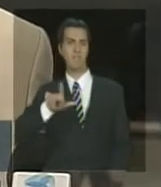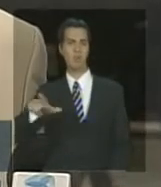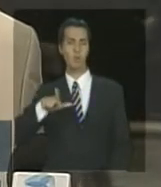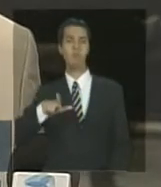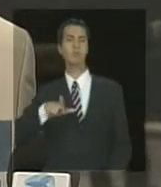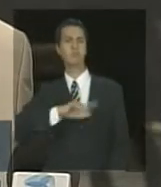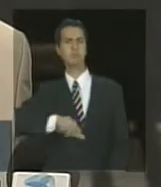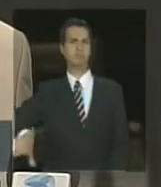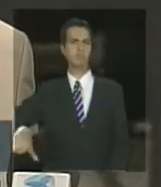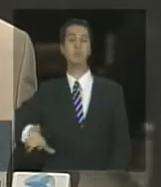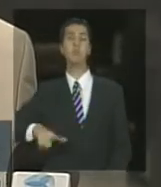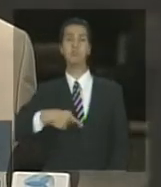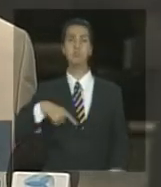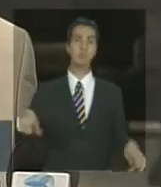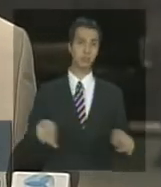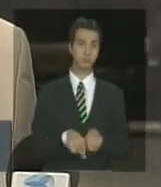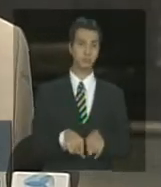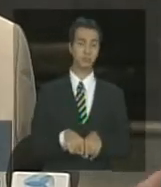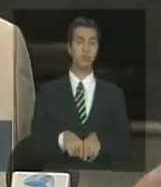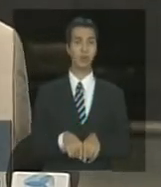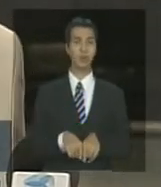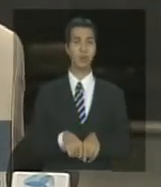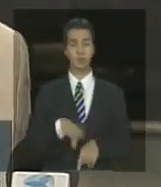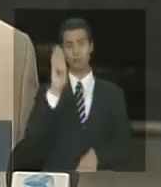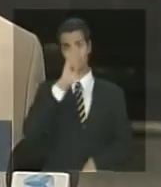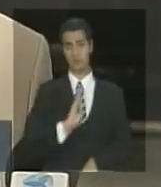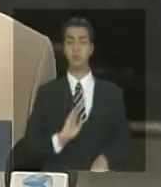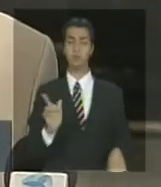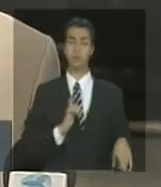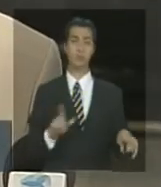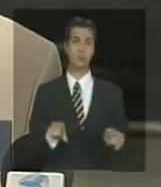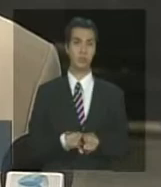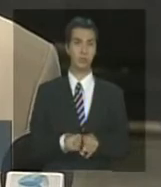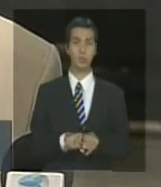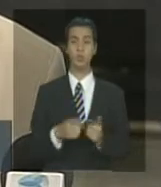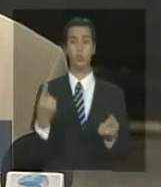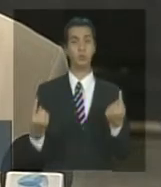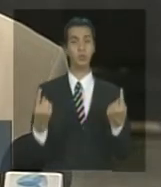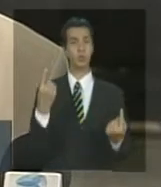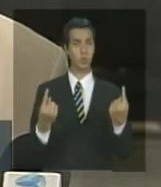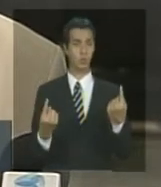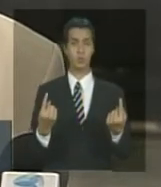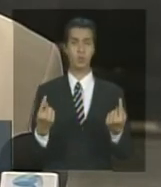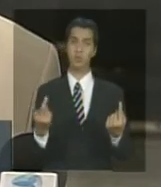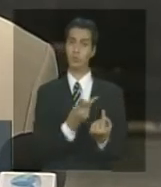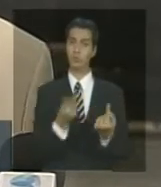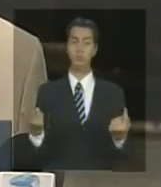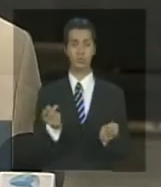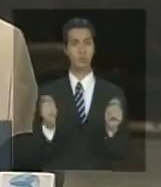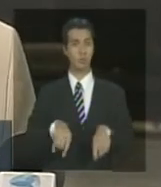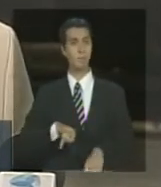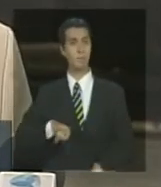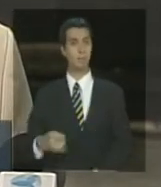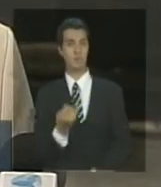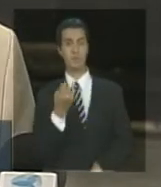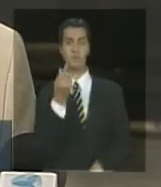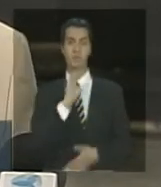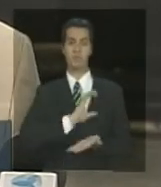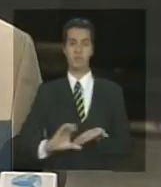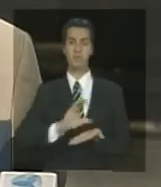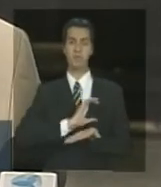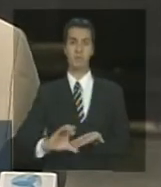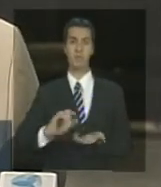energia quanto essa energia do petróleo. O Brasil tem um outro pré-sal. Depende de investimento em C&T e